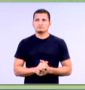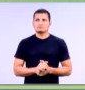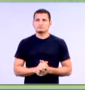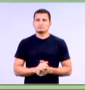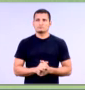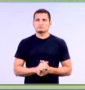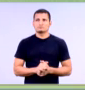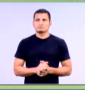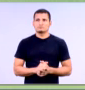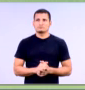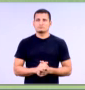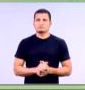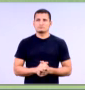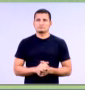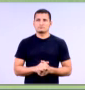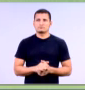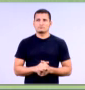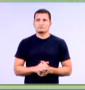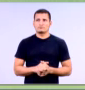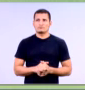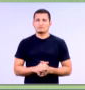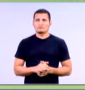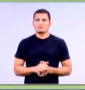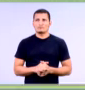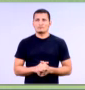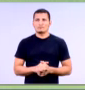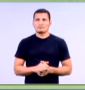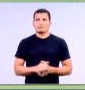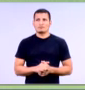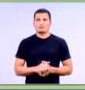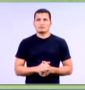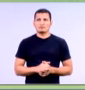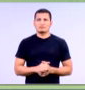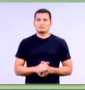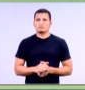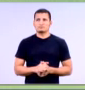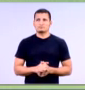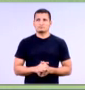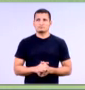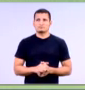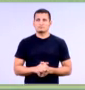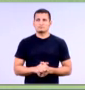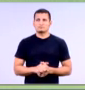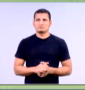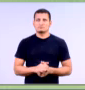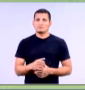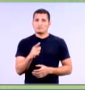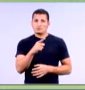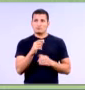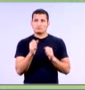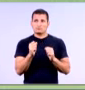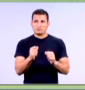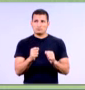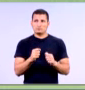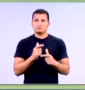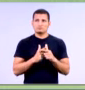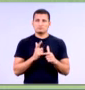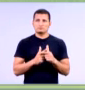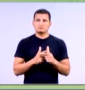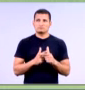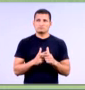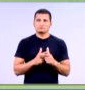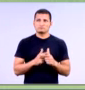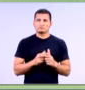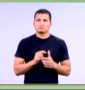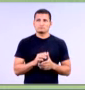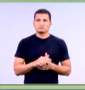que isso, gente, pode. Bacon pode, né? Pode. Por que pode, gente?